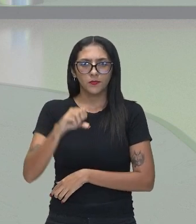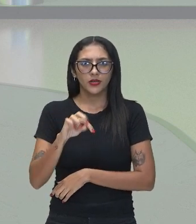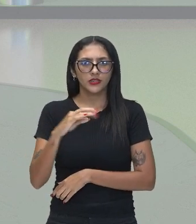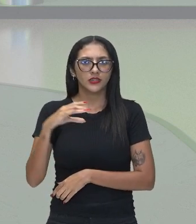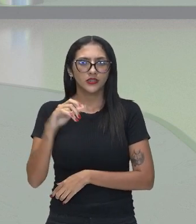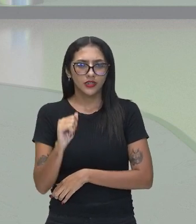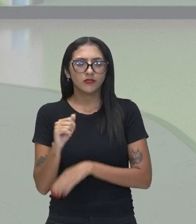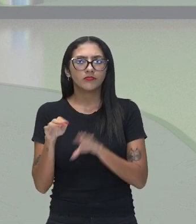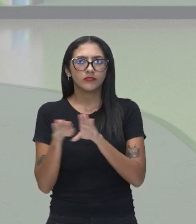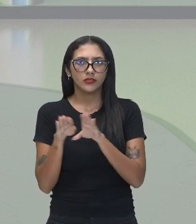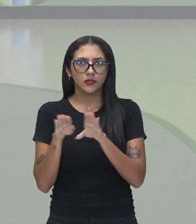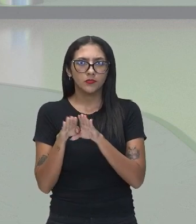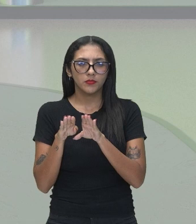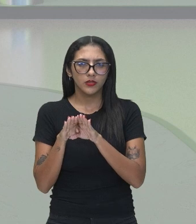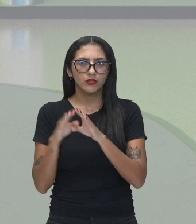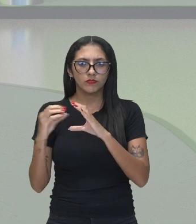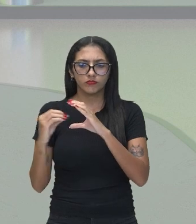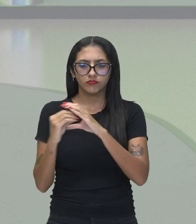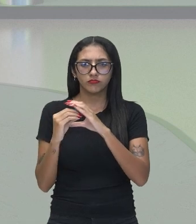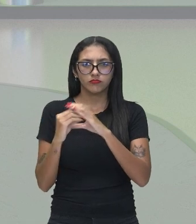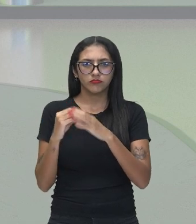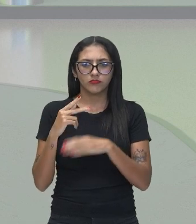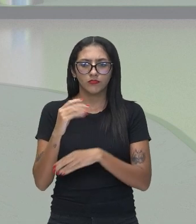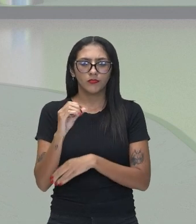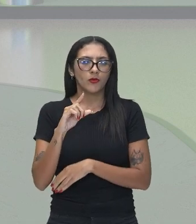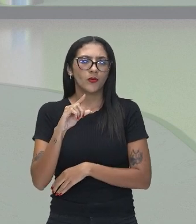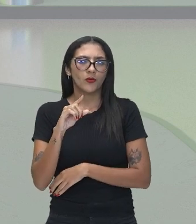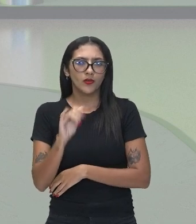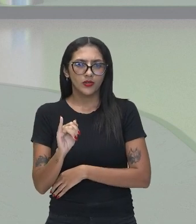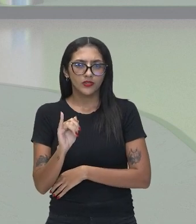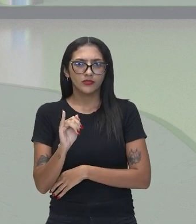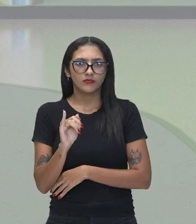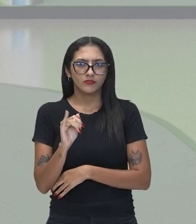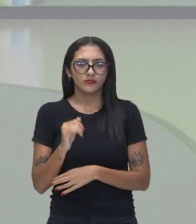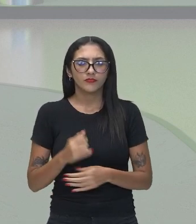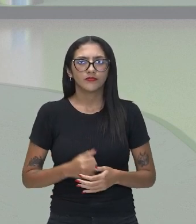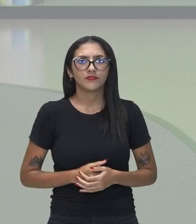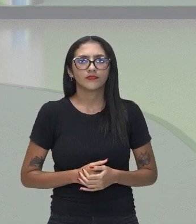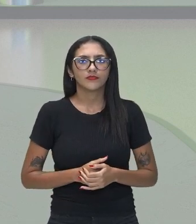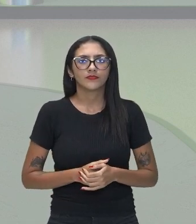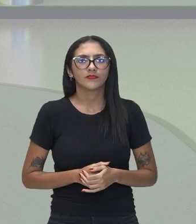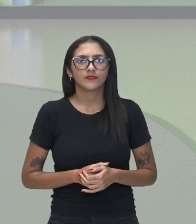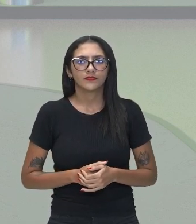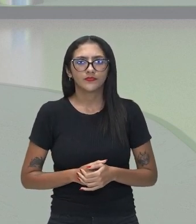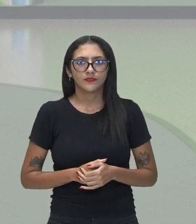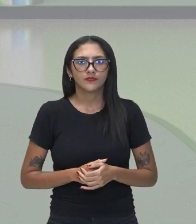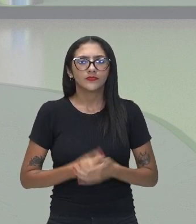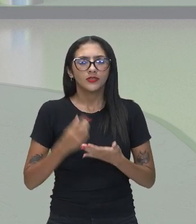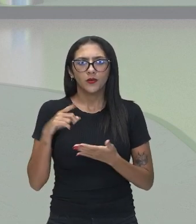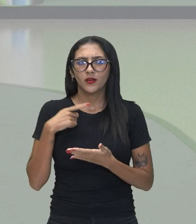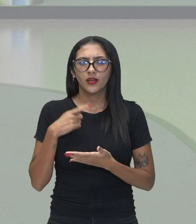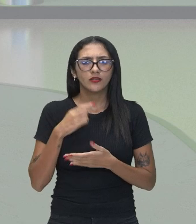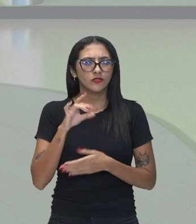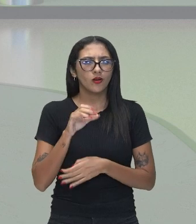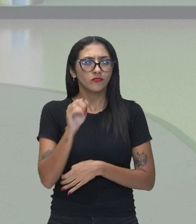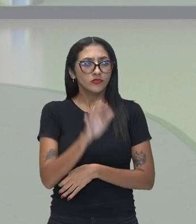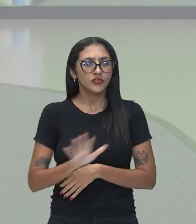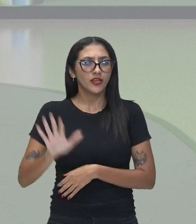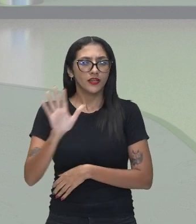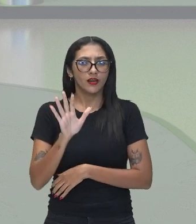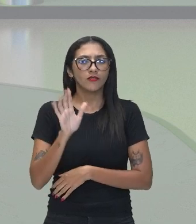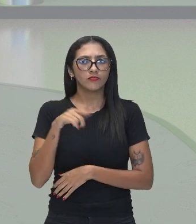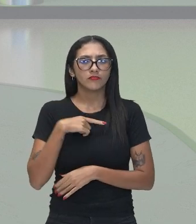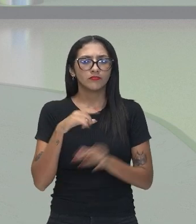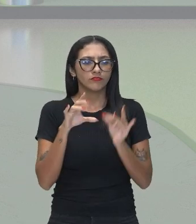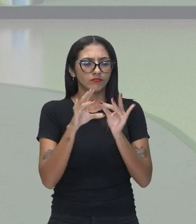os núcleos polinuclear, porque tem mais de um com os núcleos condensados. Bom, esse é um apanhado geral da